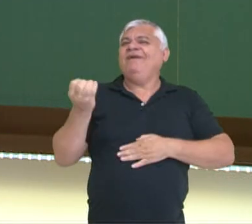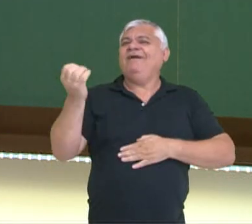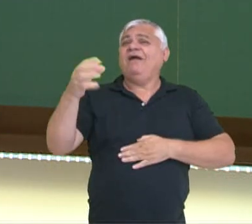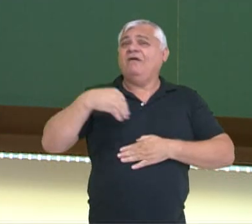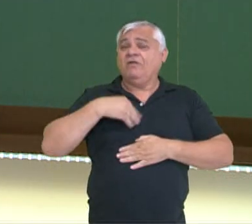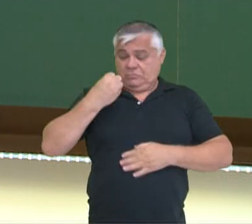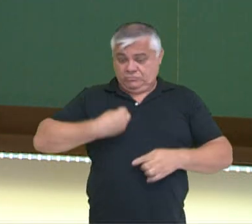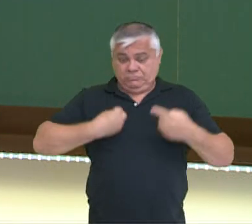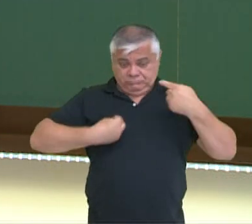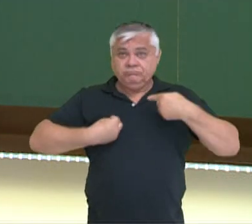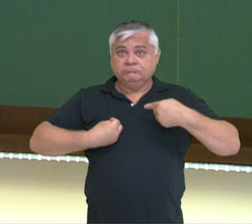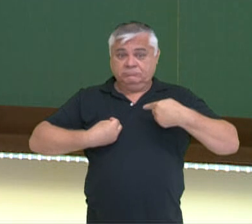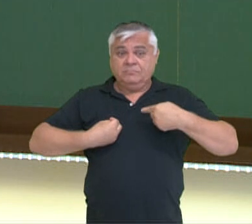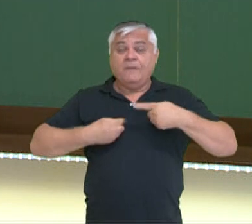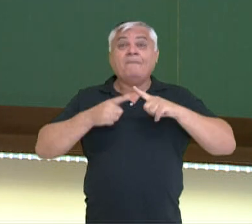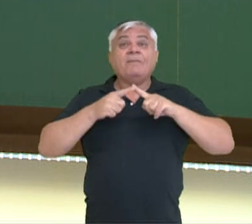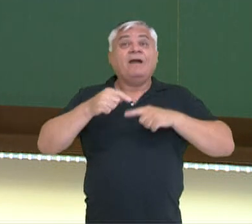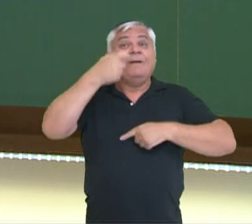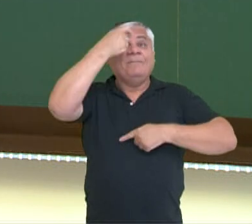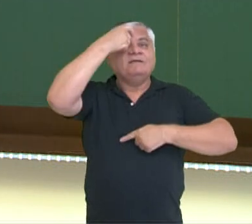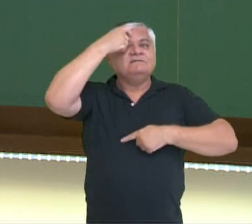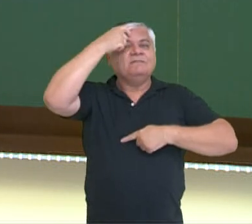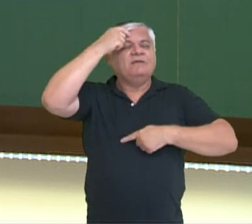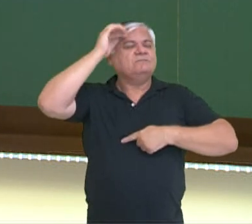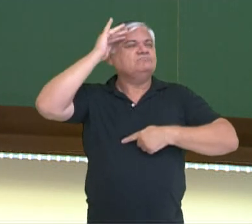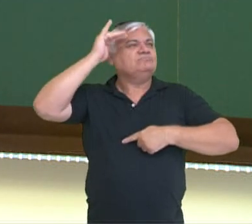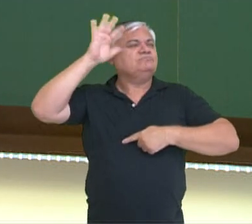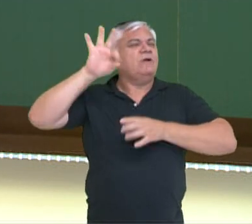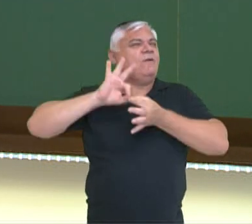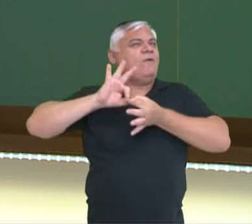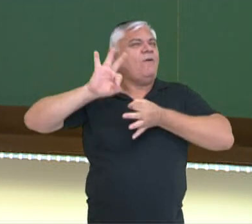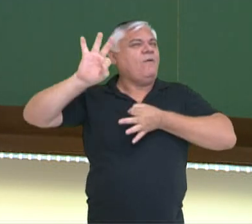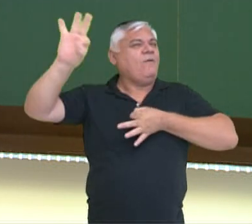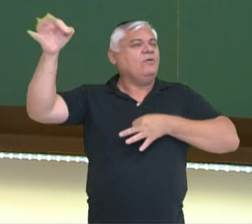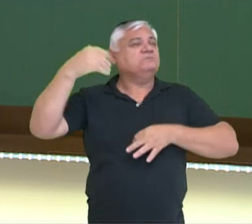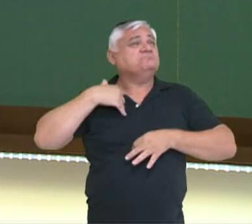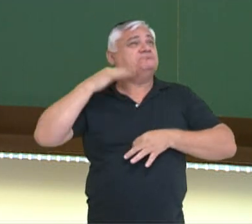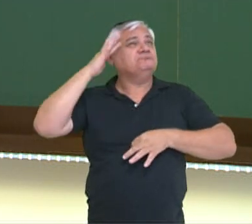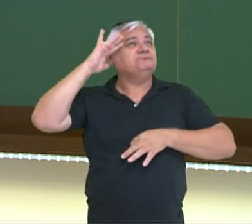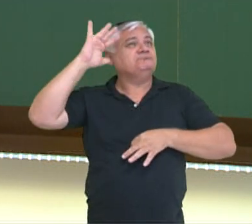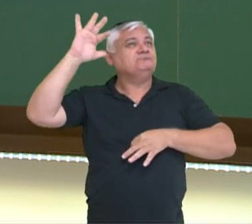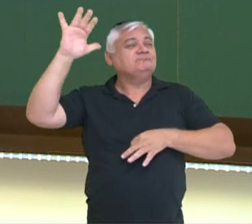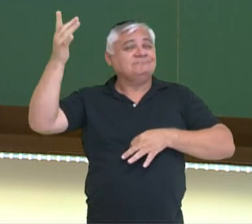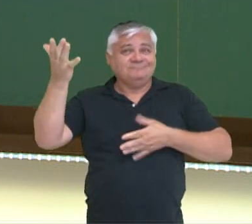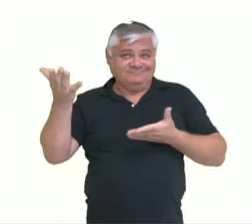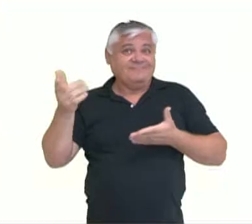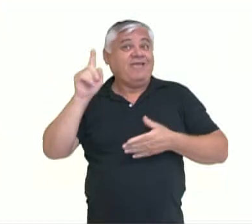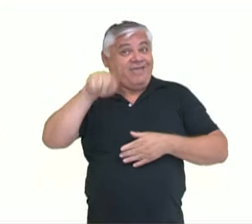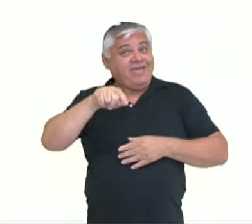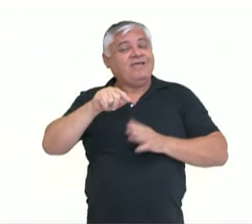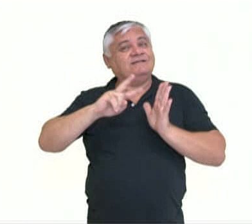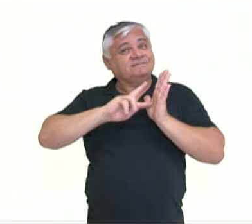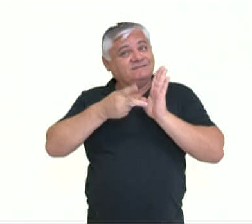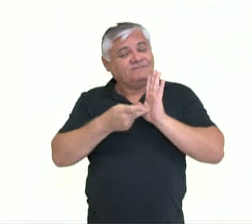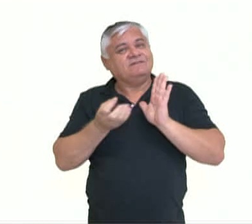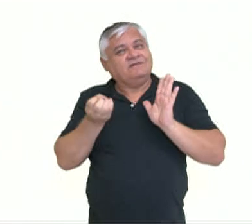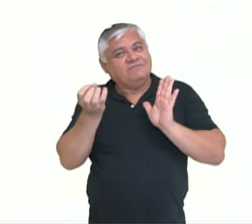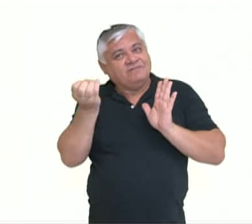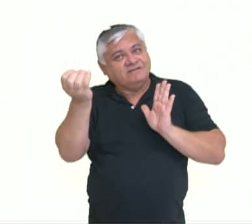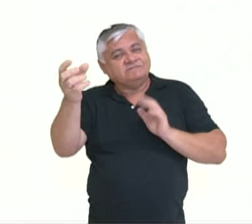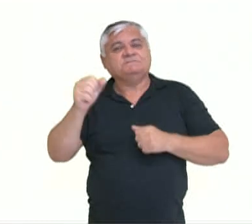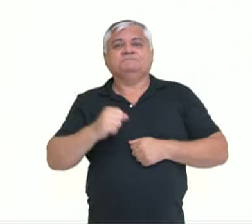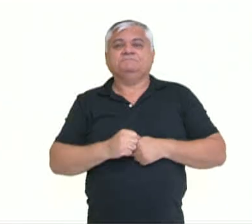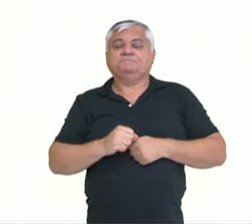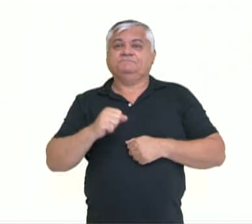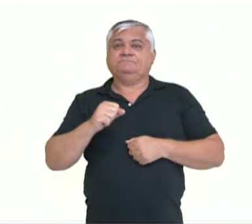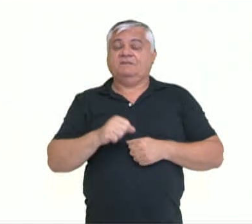mas o nosso pensamento está longe, está viajando, bien? Então, vamos pensar. Existem várias definições aqui.